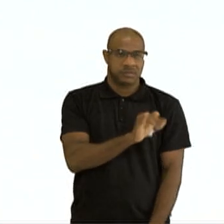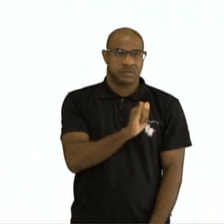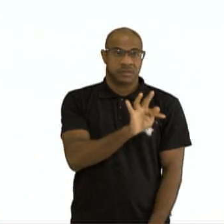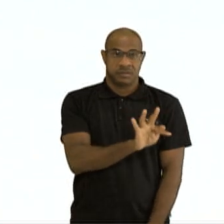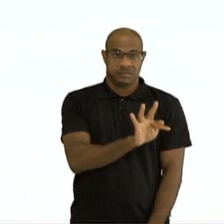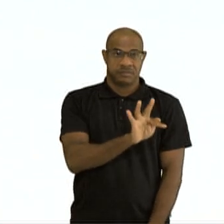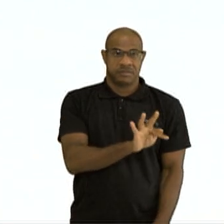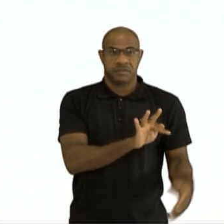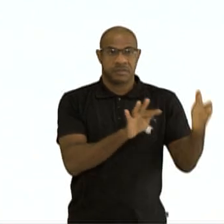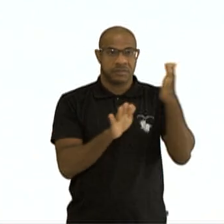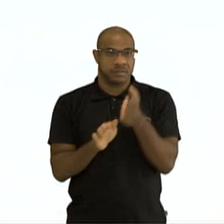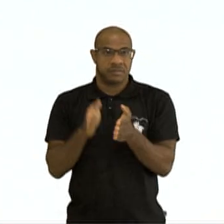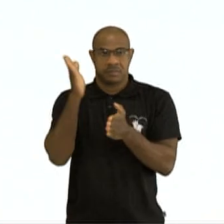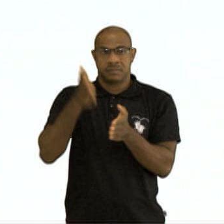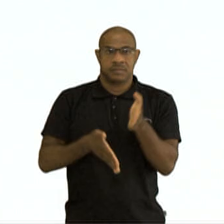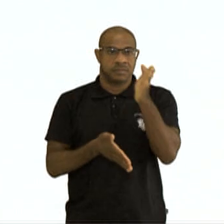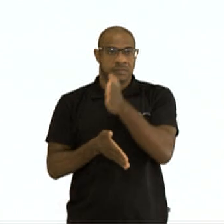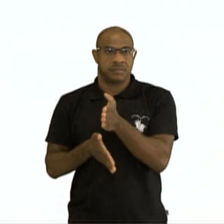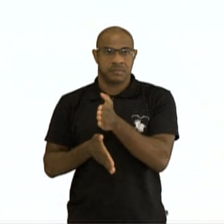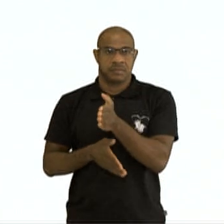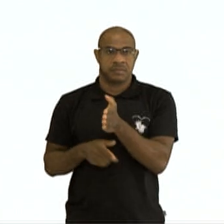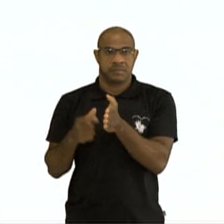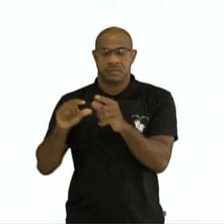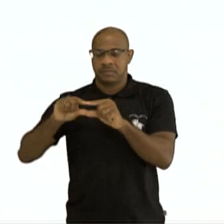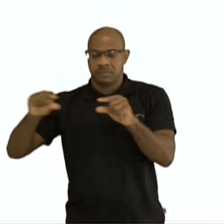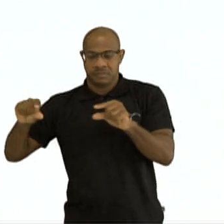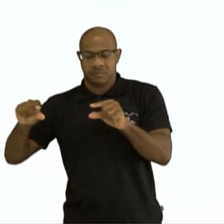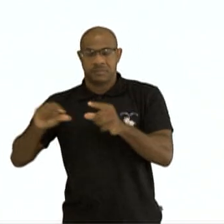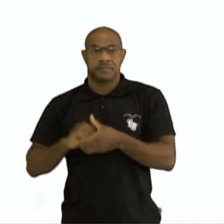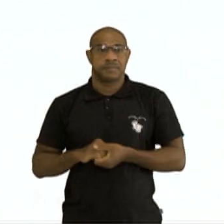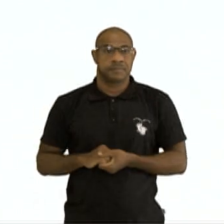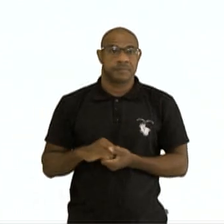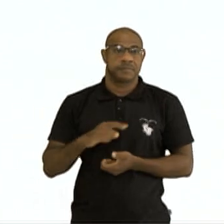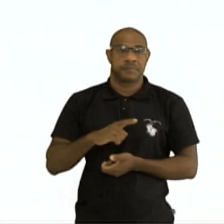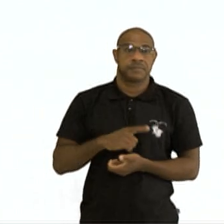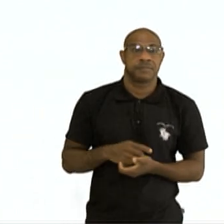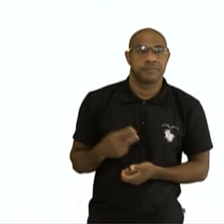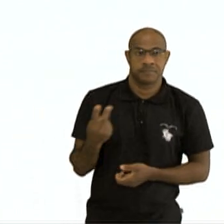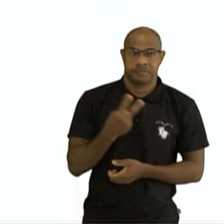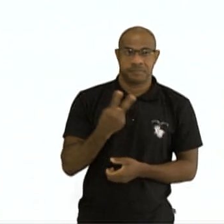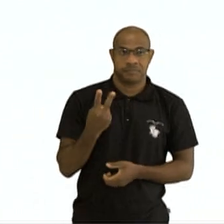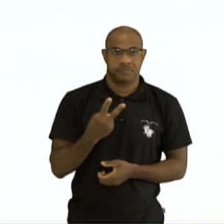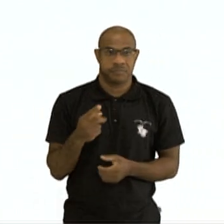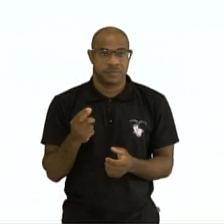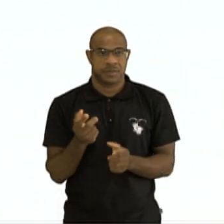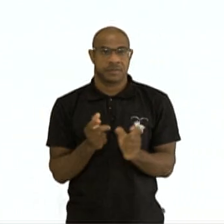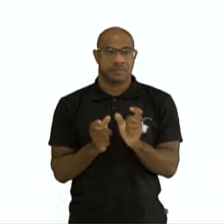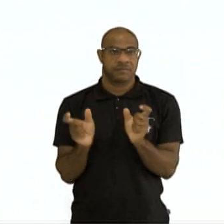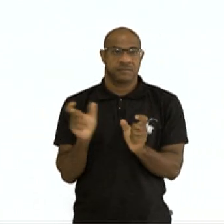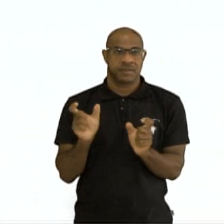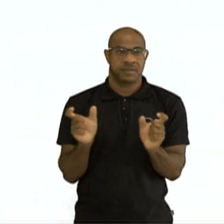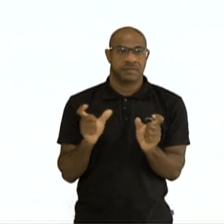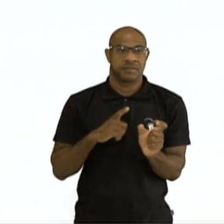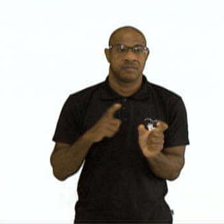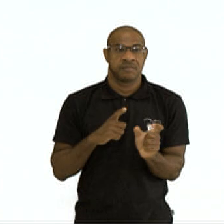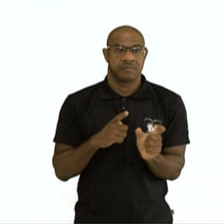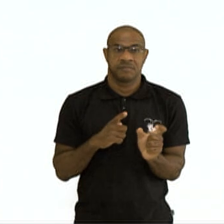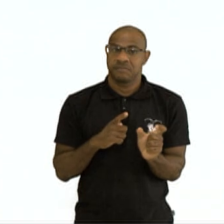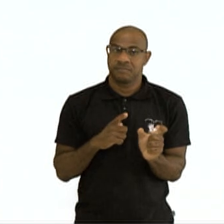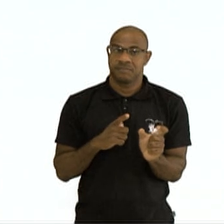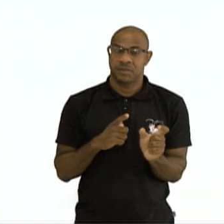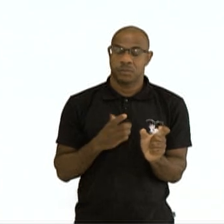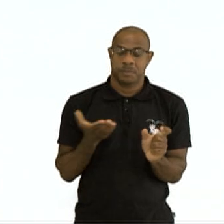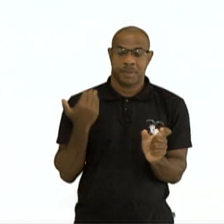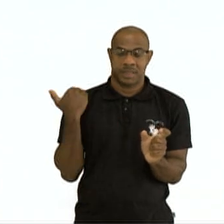se, e a outra frase. Na segunda condicional, a frase com if, o verbo ele vem no passado